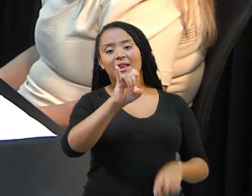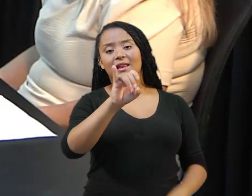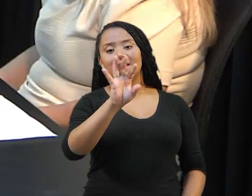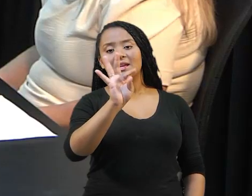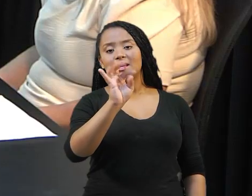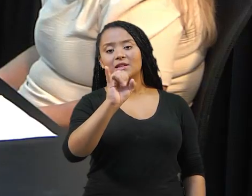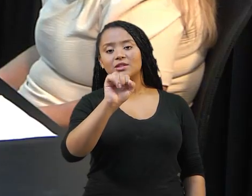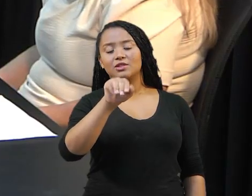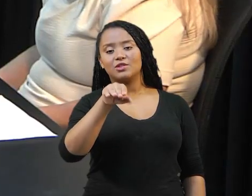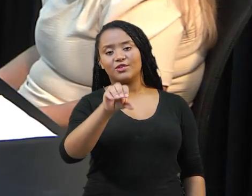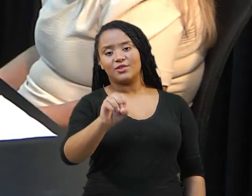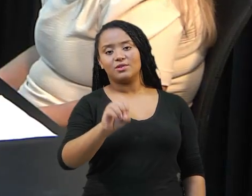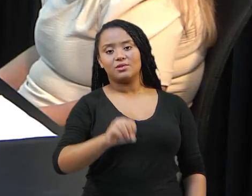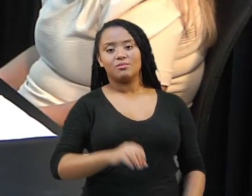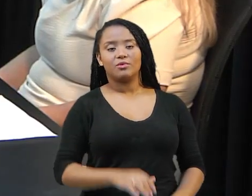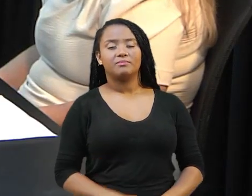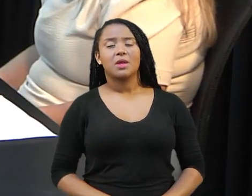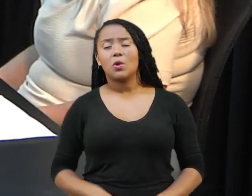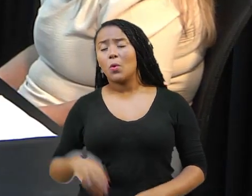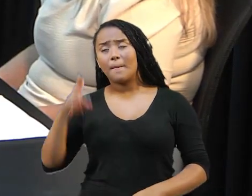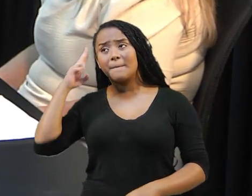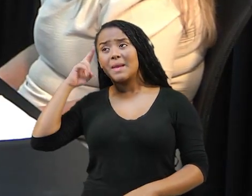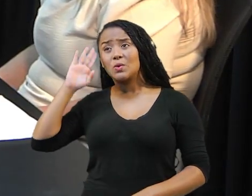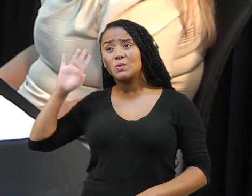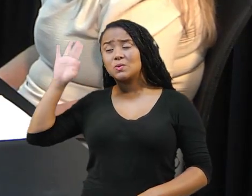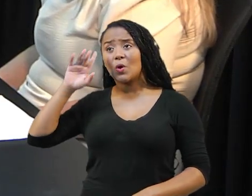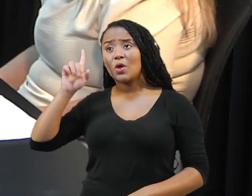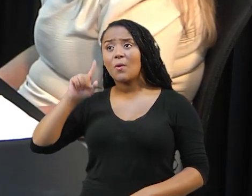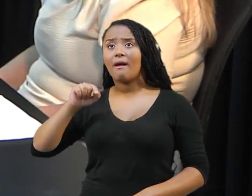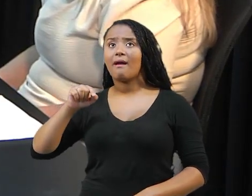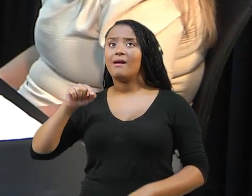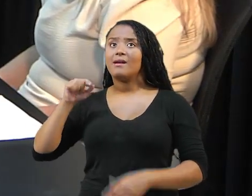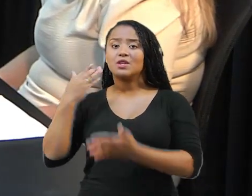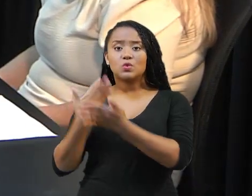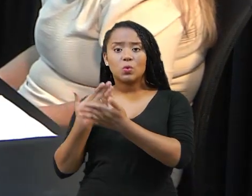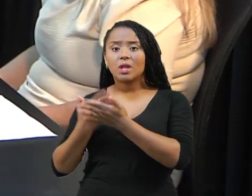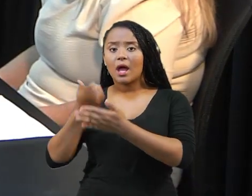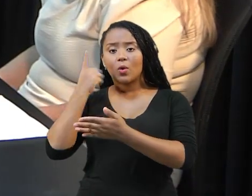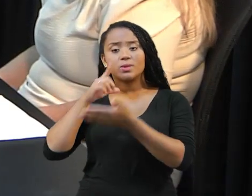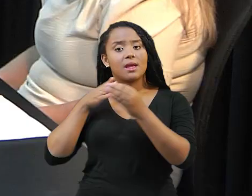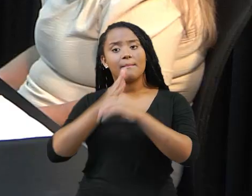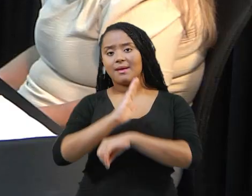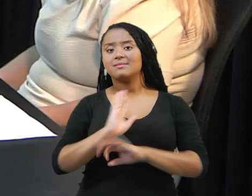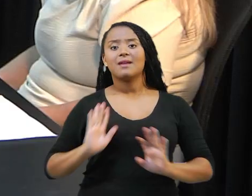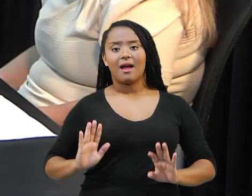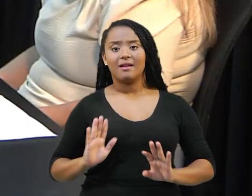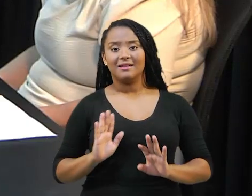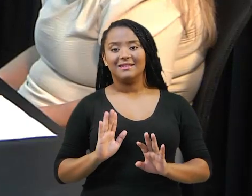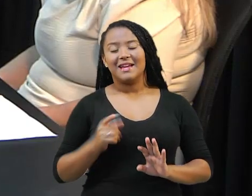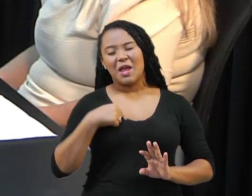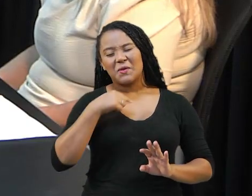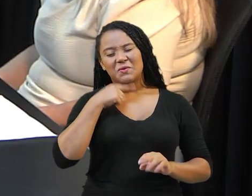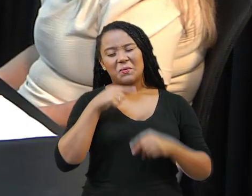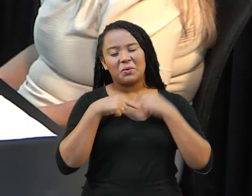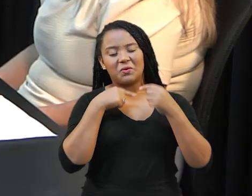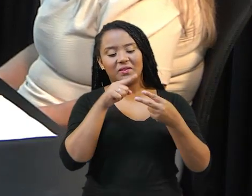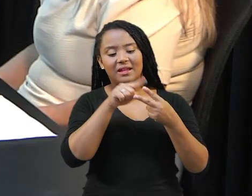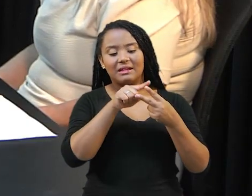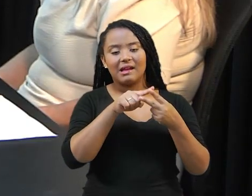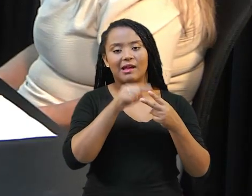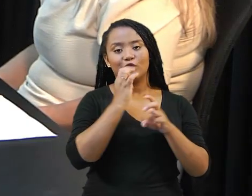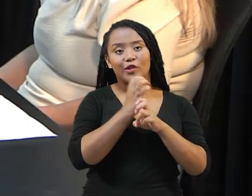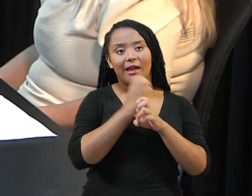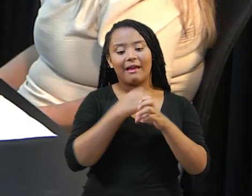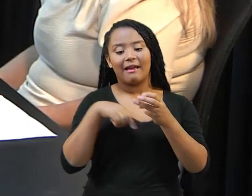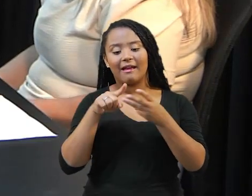ali, passar, pensava muito ali naquele momento, né? 16 anos, então tentar fazer o melhor possível naquele momento.